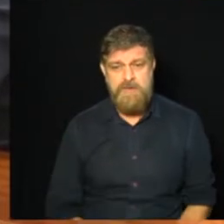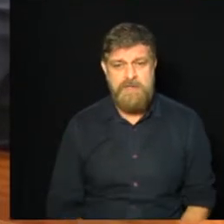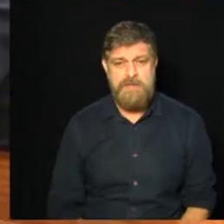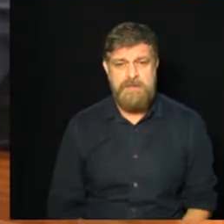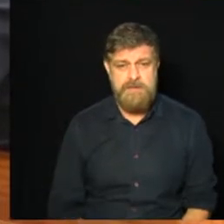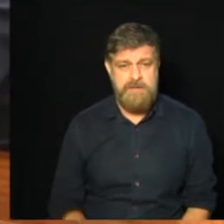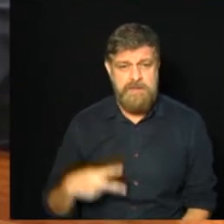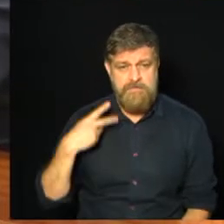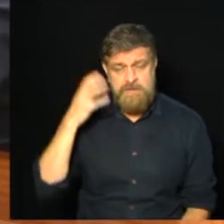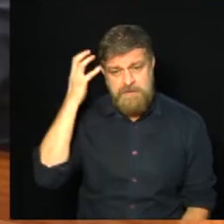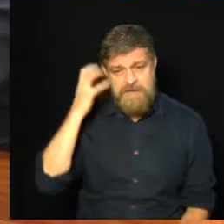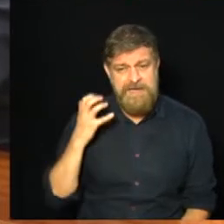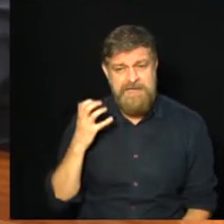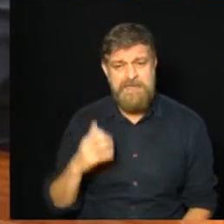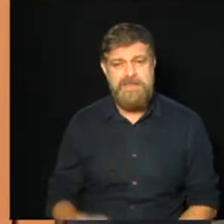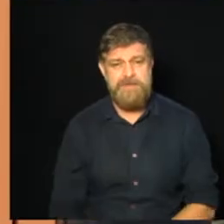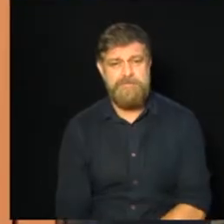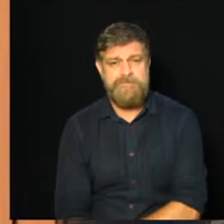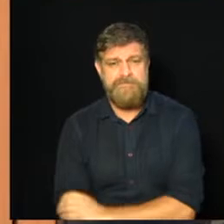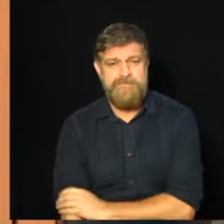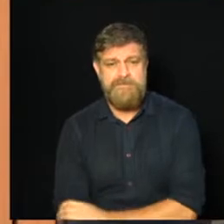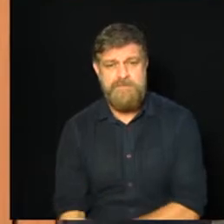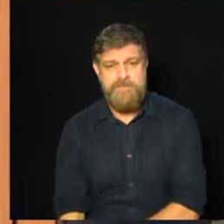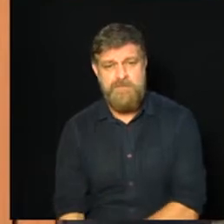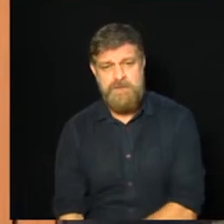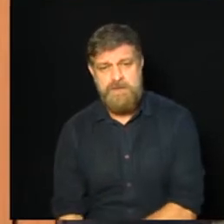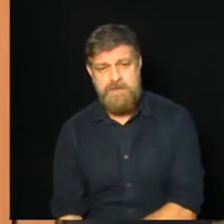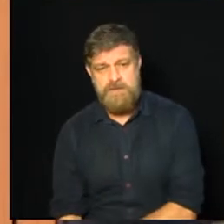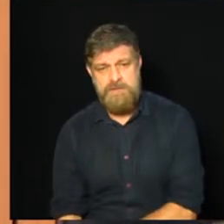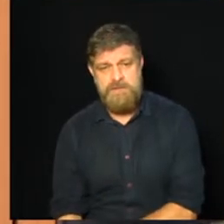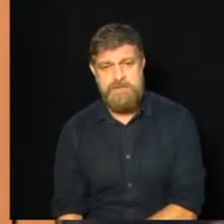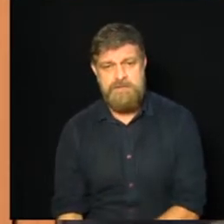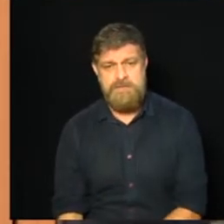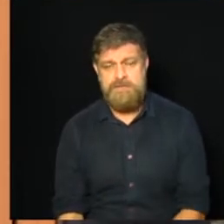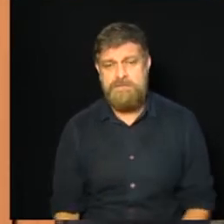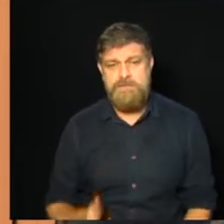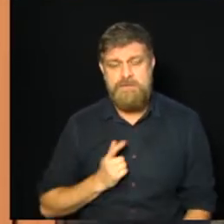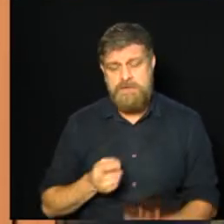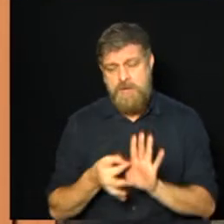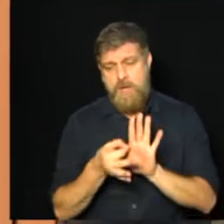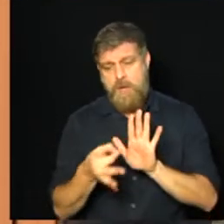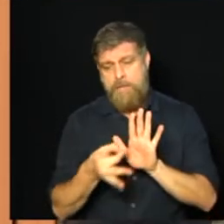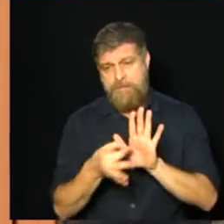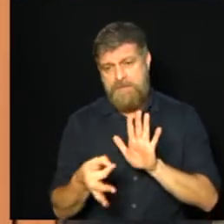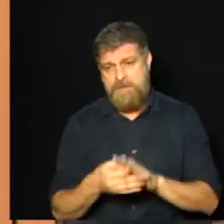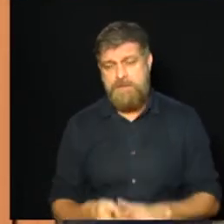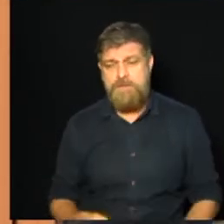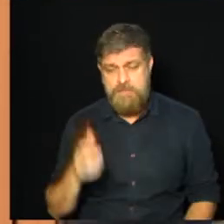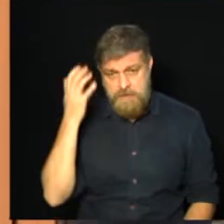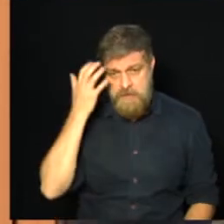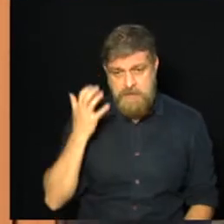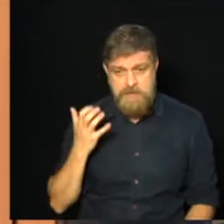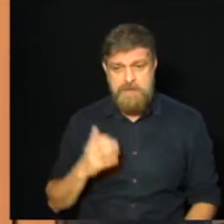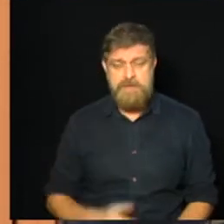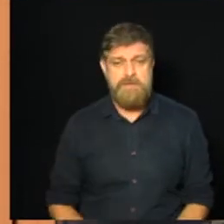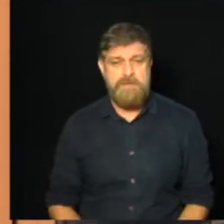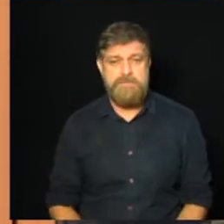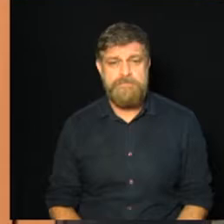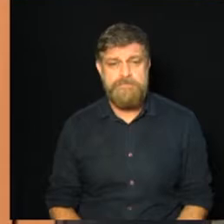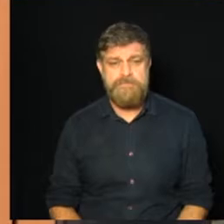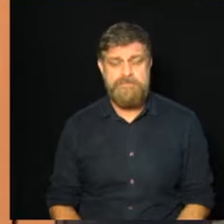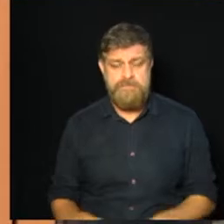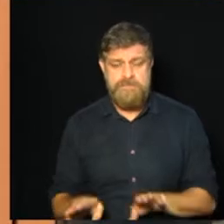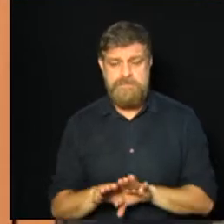vereadora Guida, que ela faça algumas considerações, ou as considerações que achar pertinente, e também